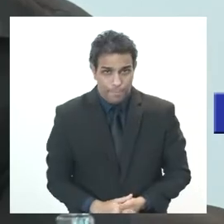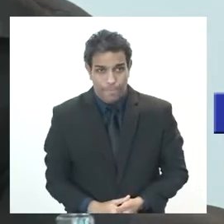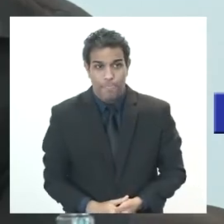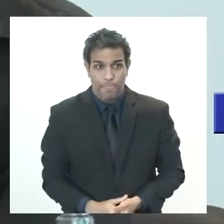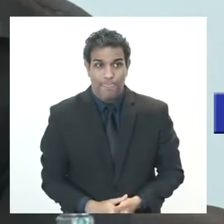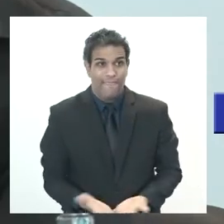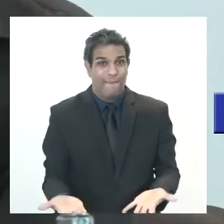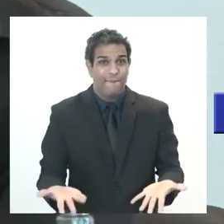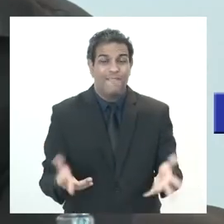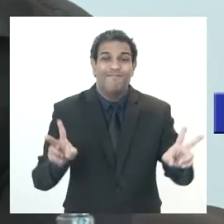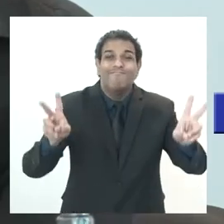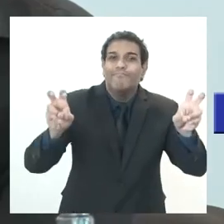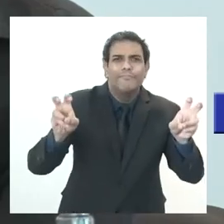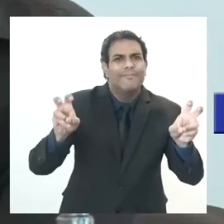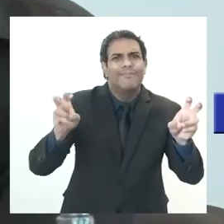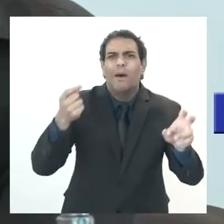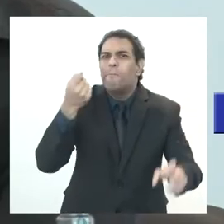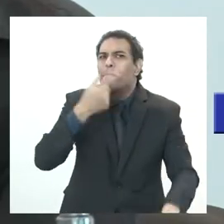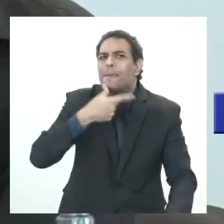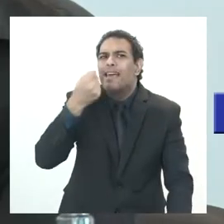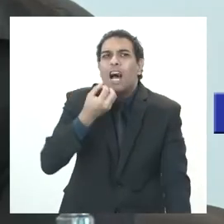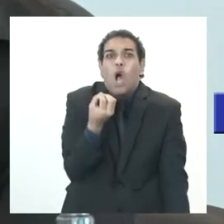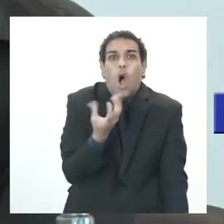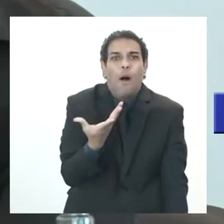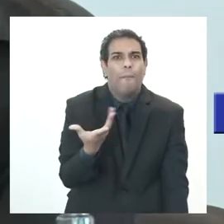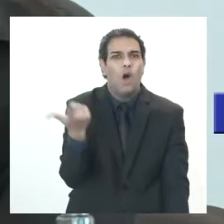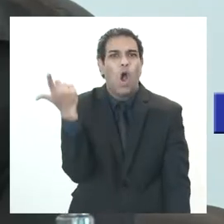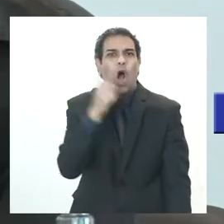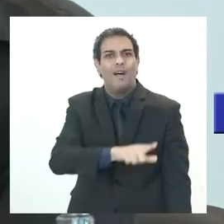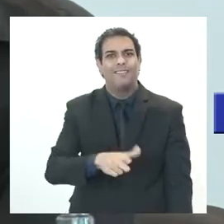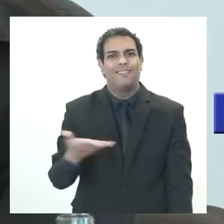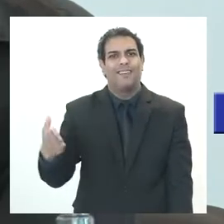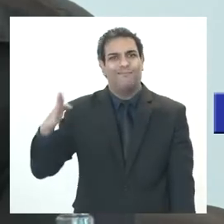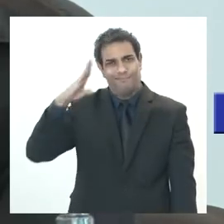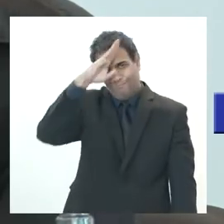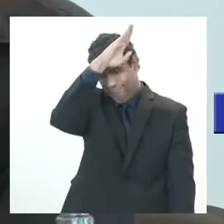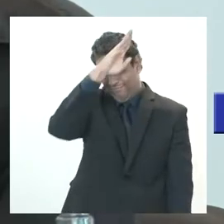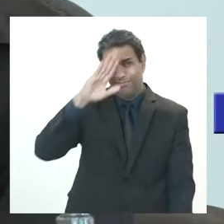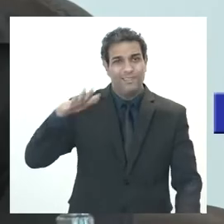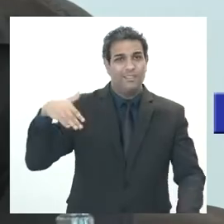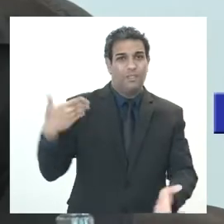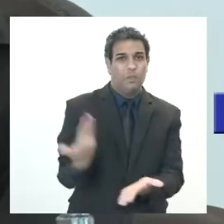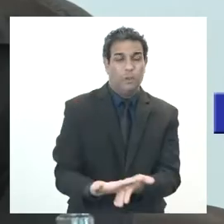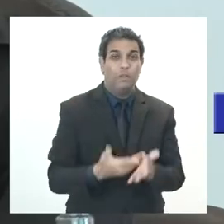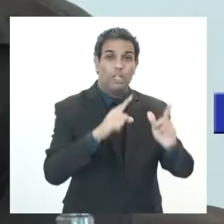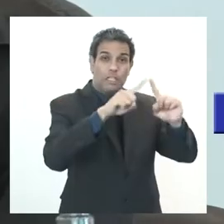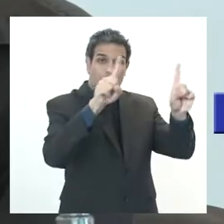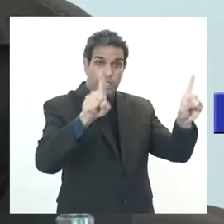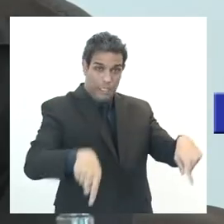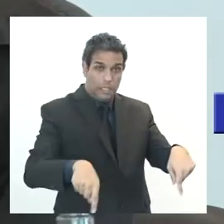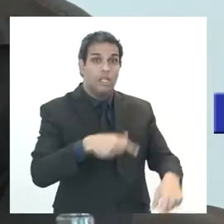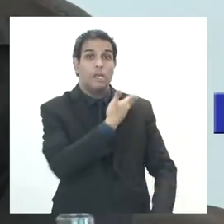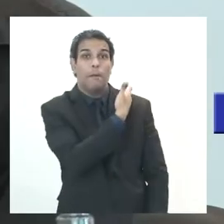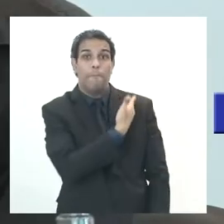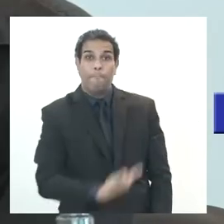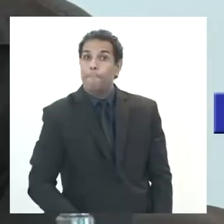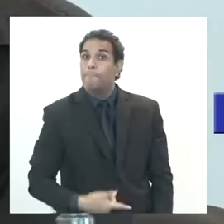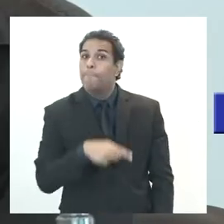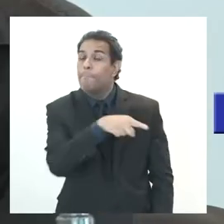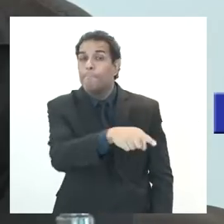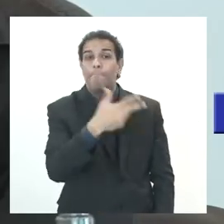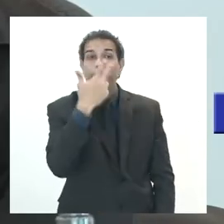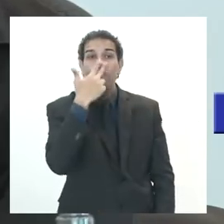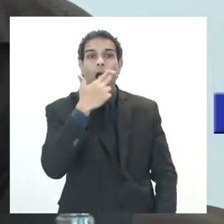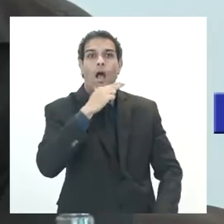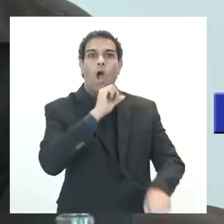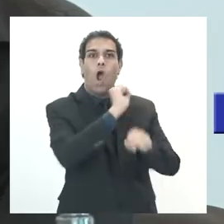você é uma piada é uma piada e Servidor Público vai arrumar para semi-escravidão